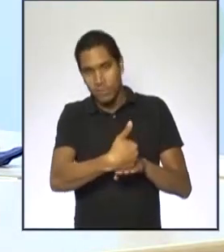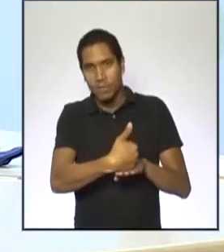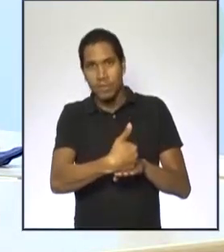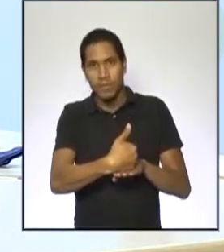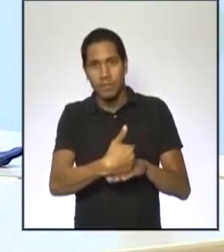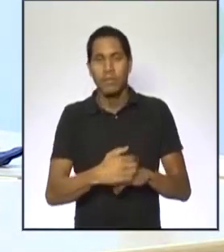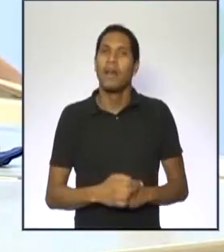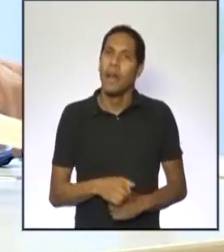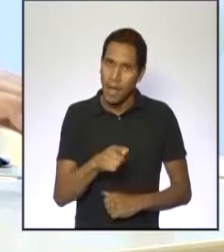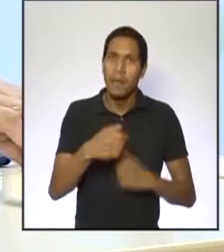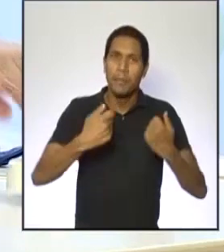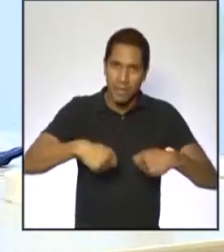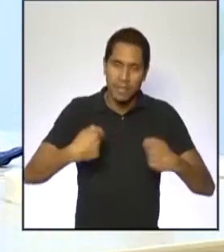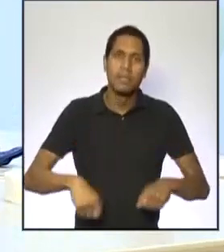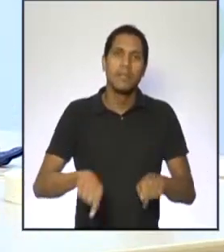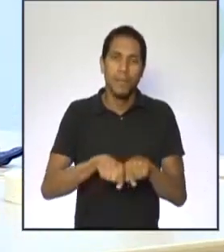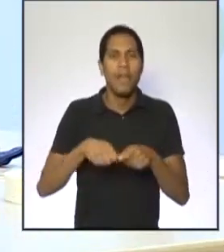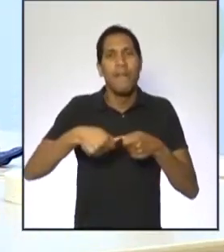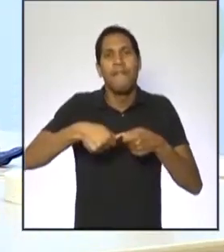uma fita.